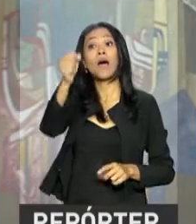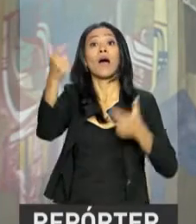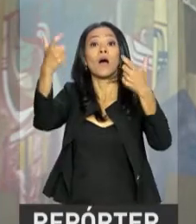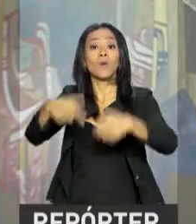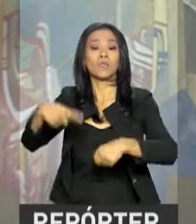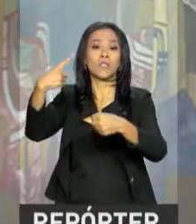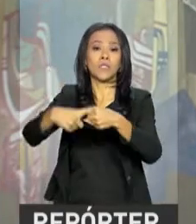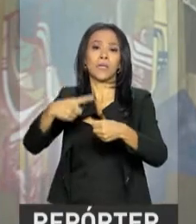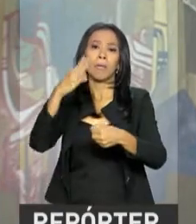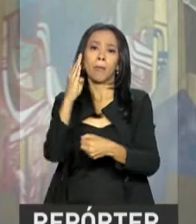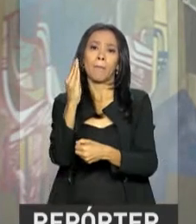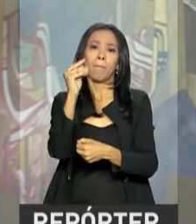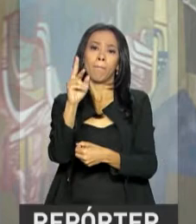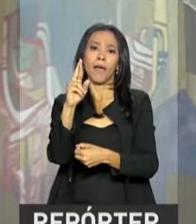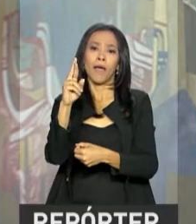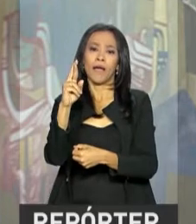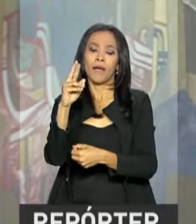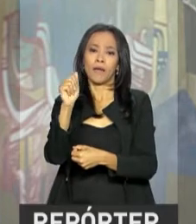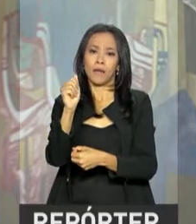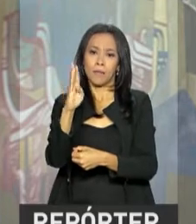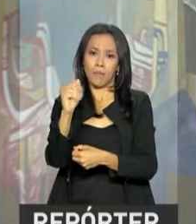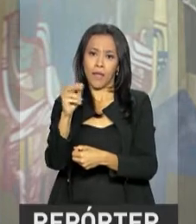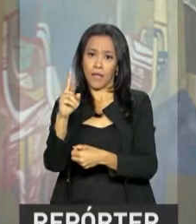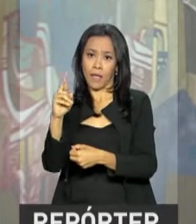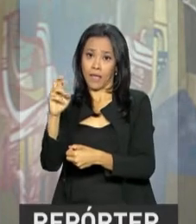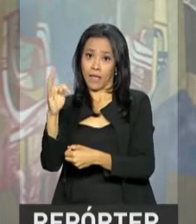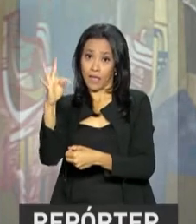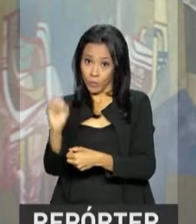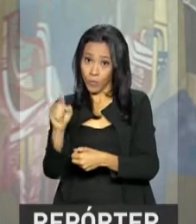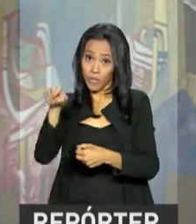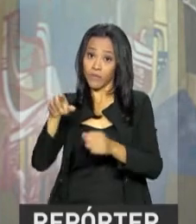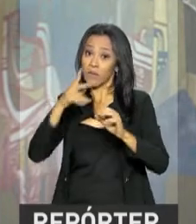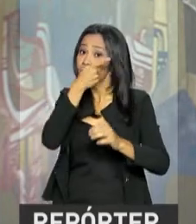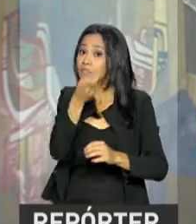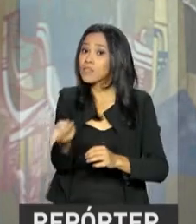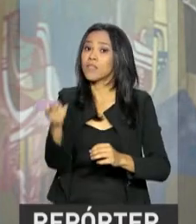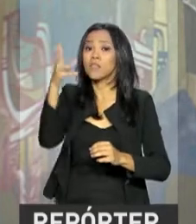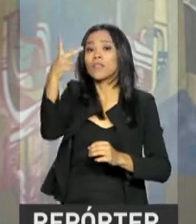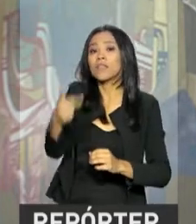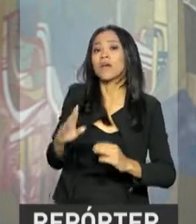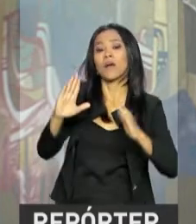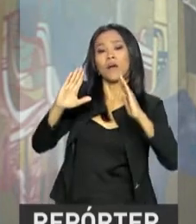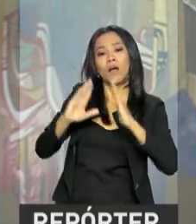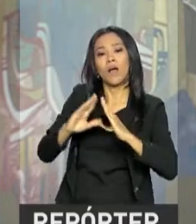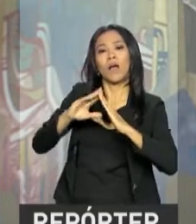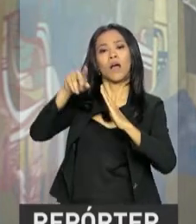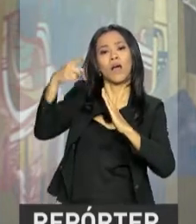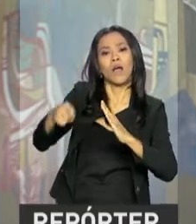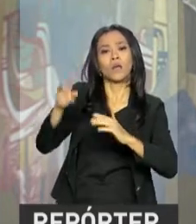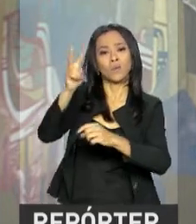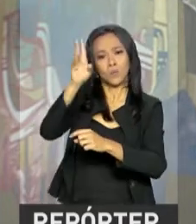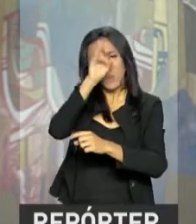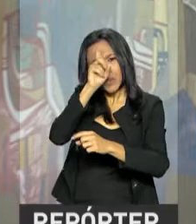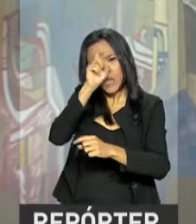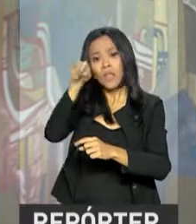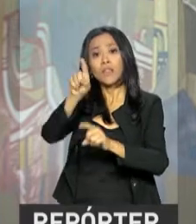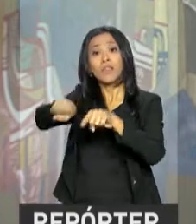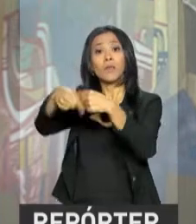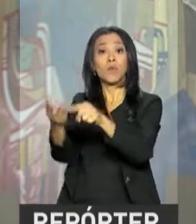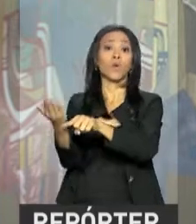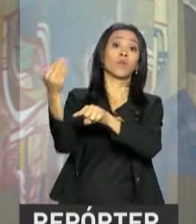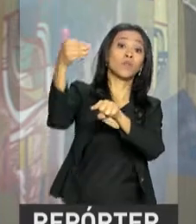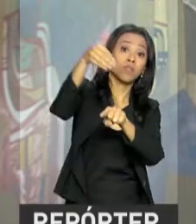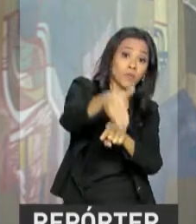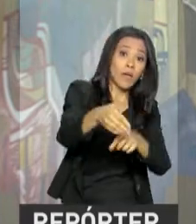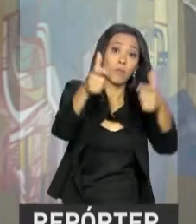à santa casa de misericórdia da cidade por volta do meio dia depois ele vai ao encarte que o instituto